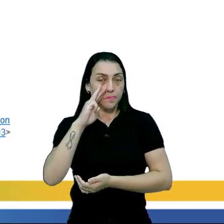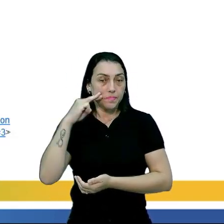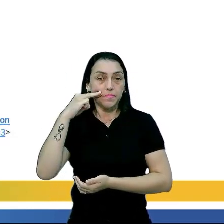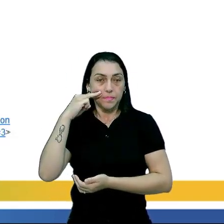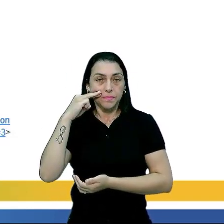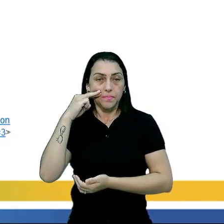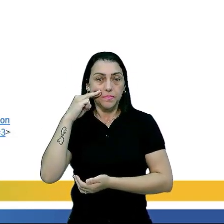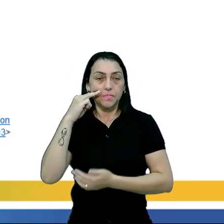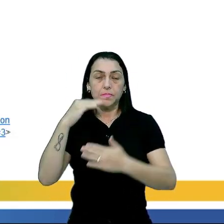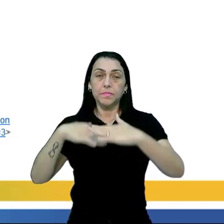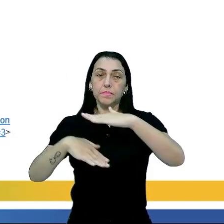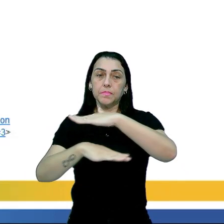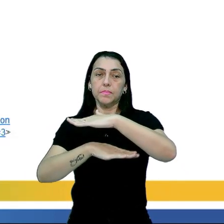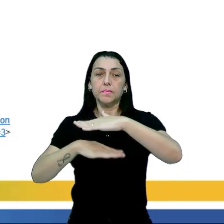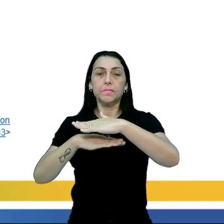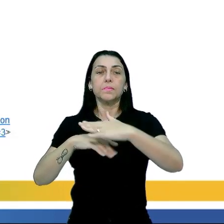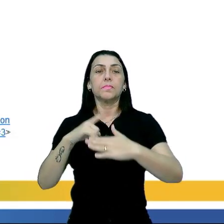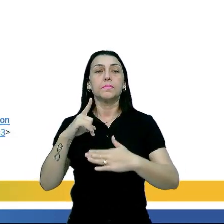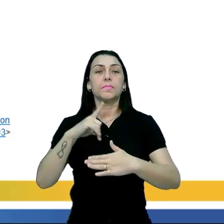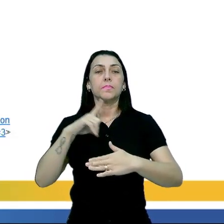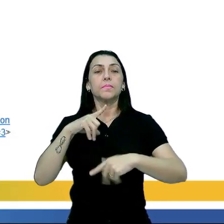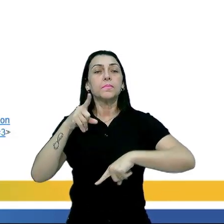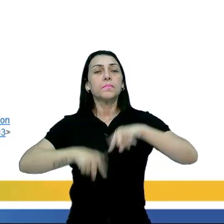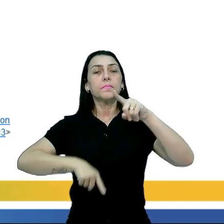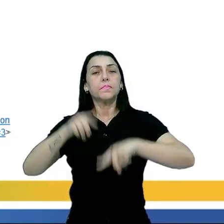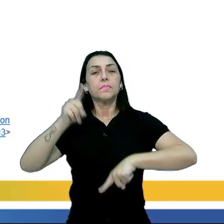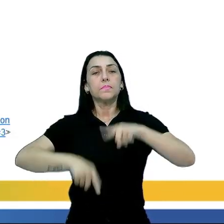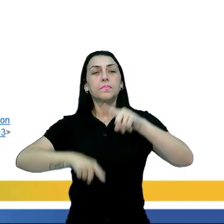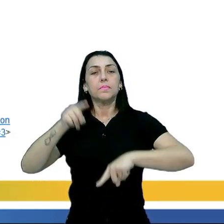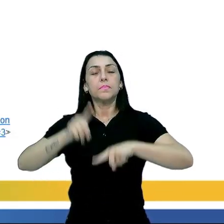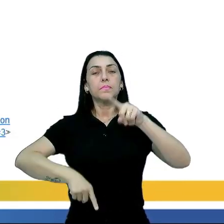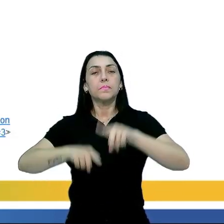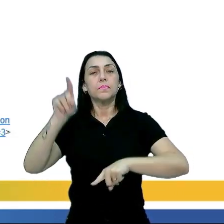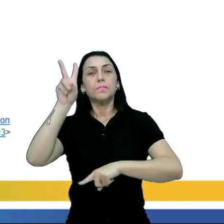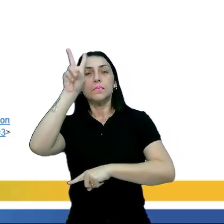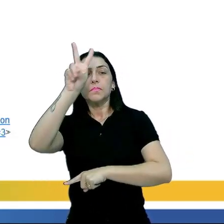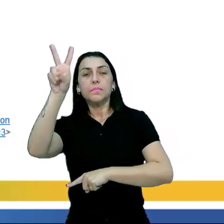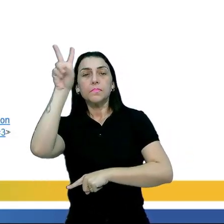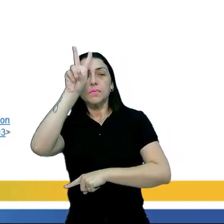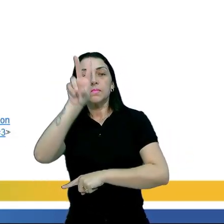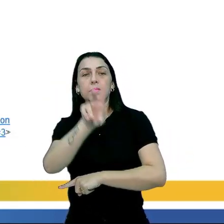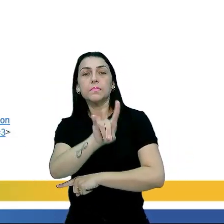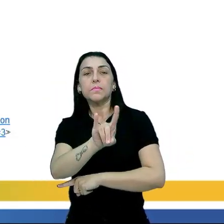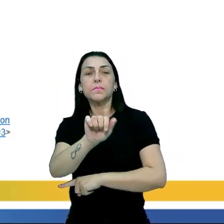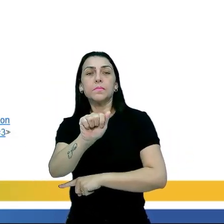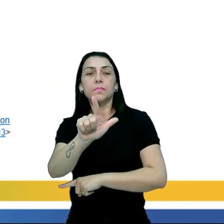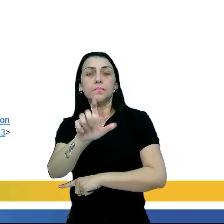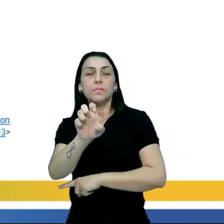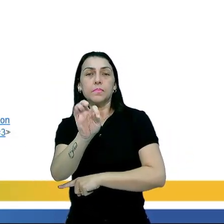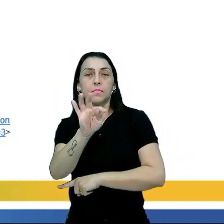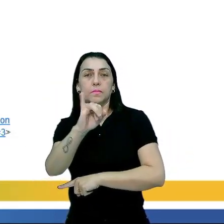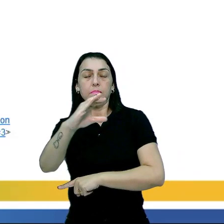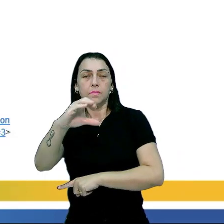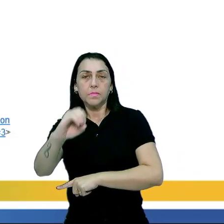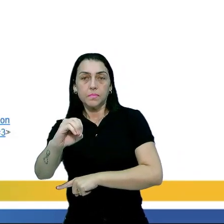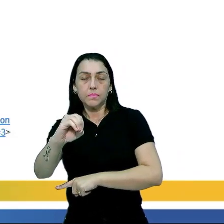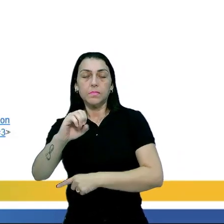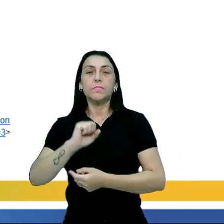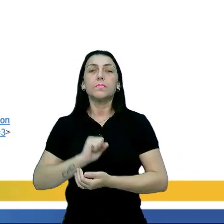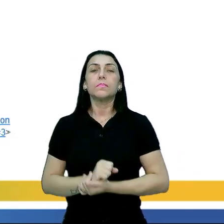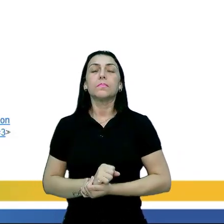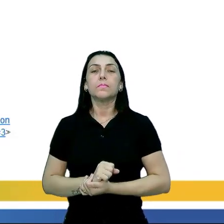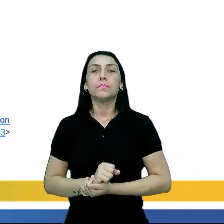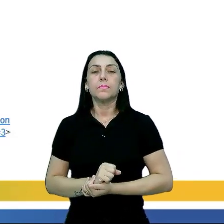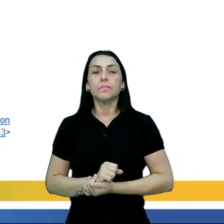Marx e bem abaixo nós temos materialismo histórico e, entre parênteses, nós temos